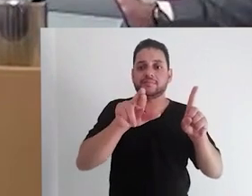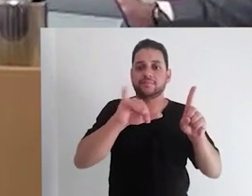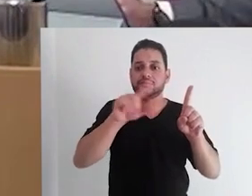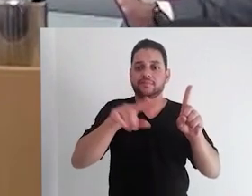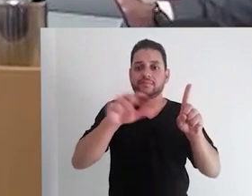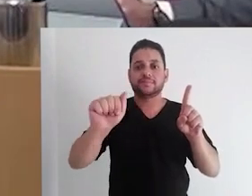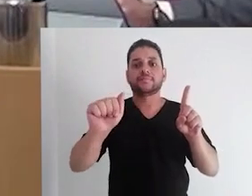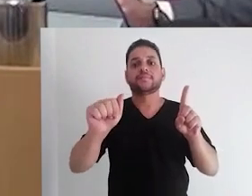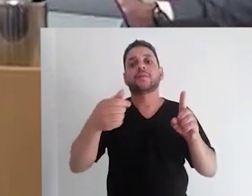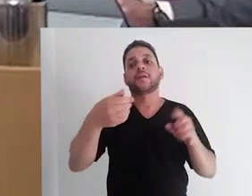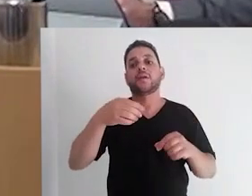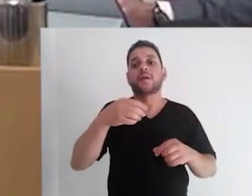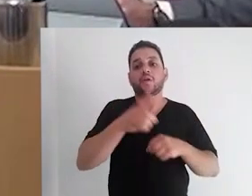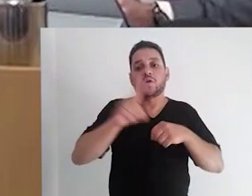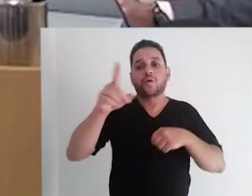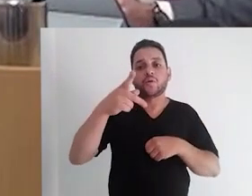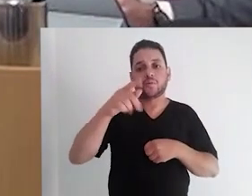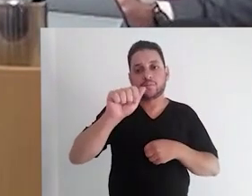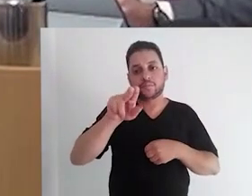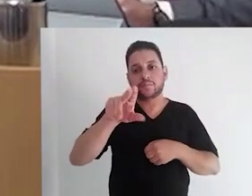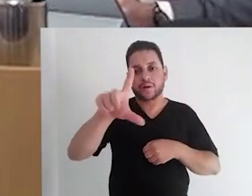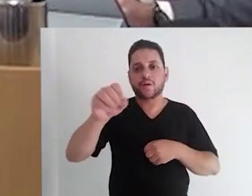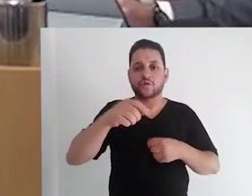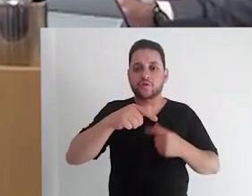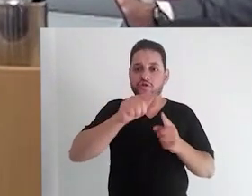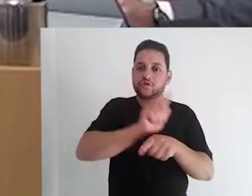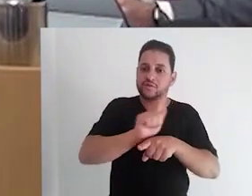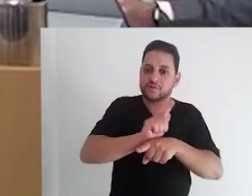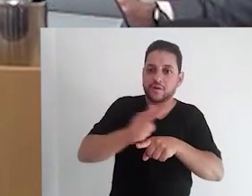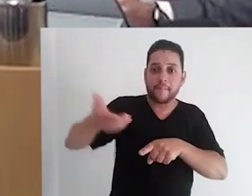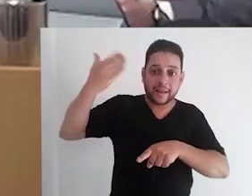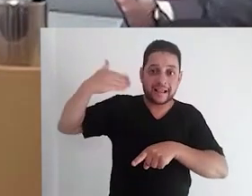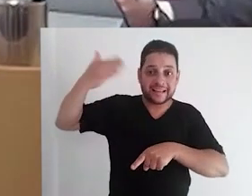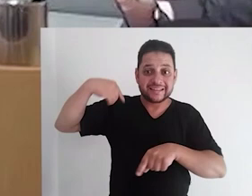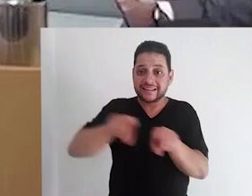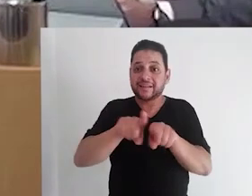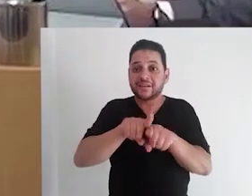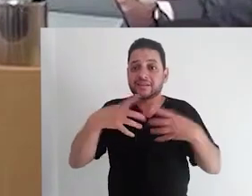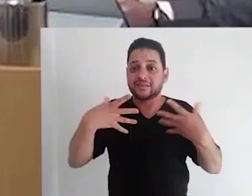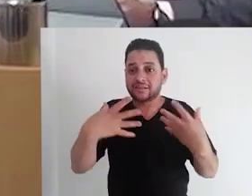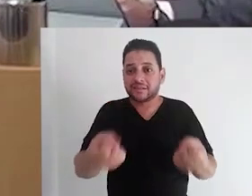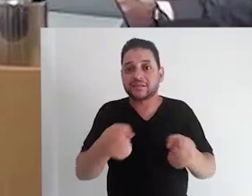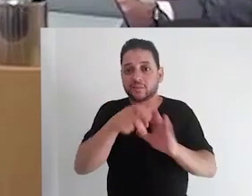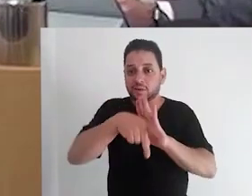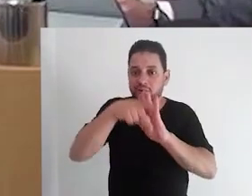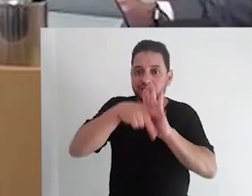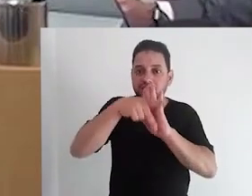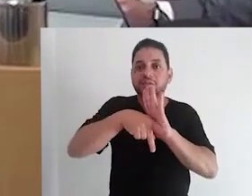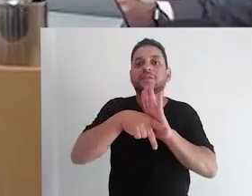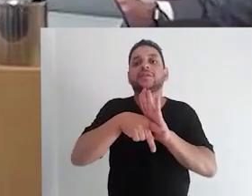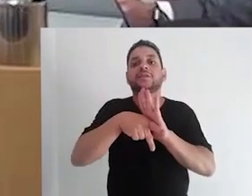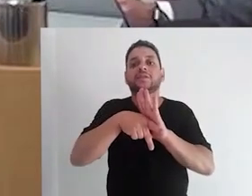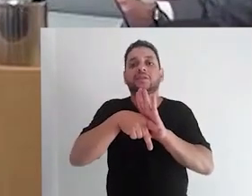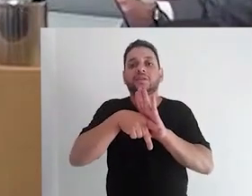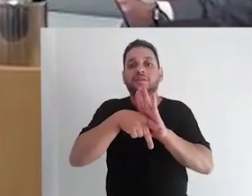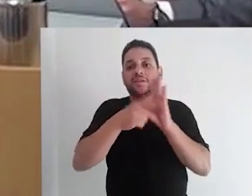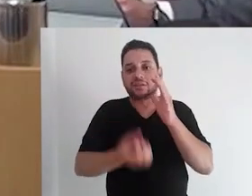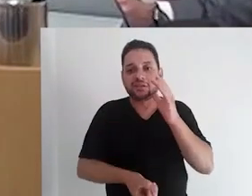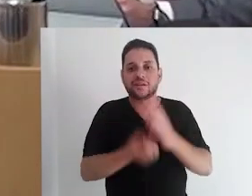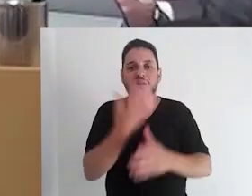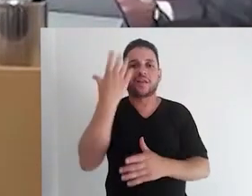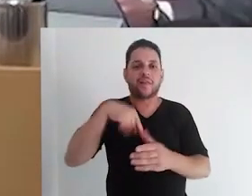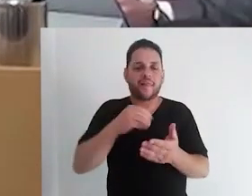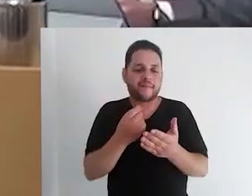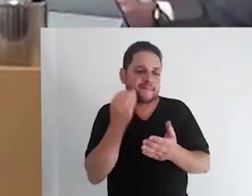que na gestão passada também abraçaram esse projeto, implantaram a fase piloto e